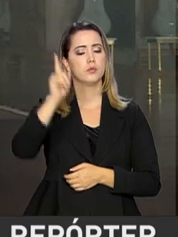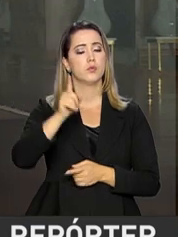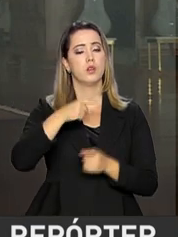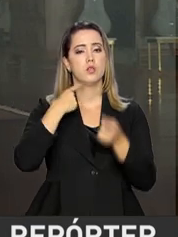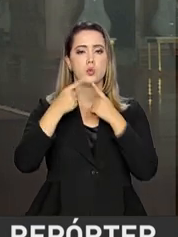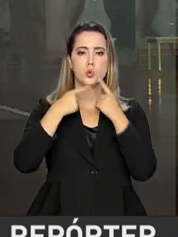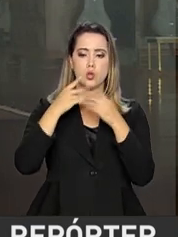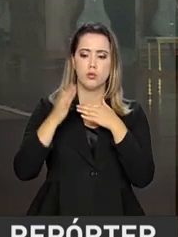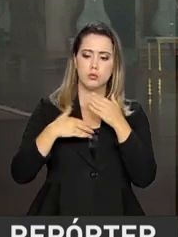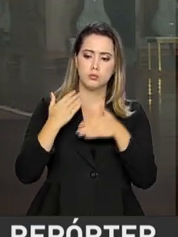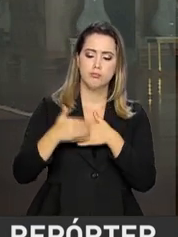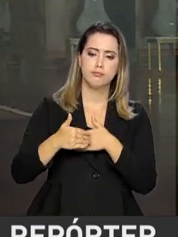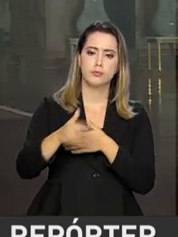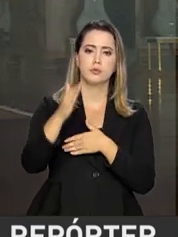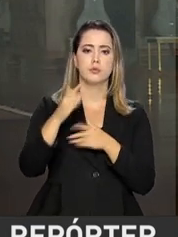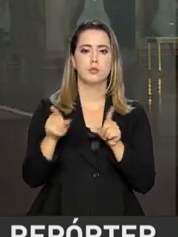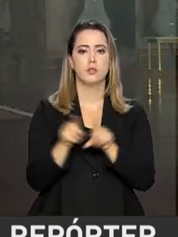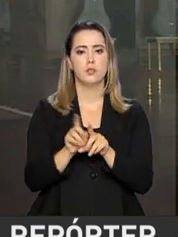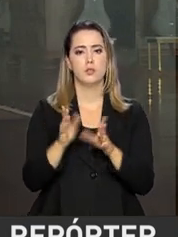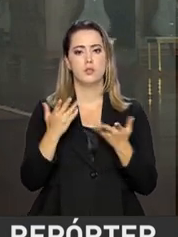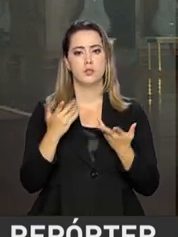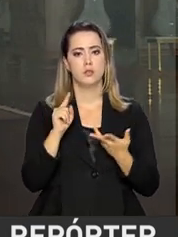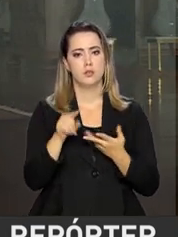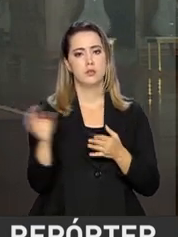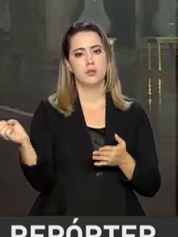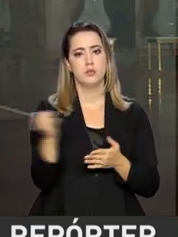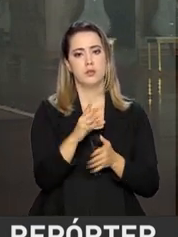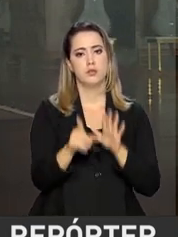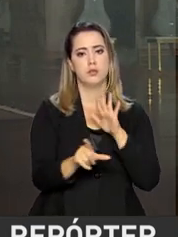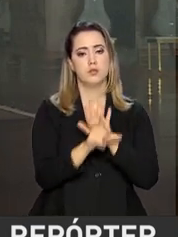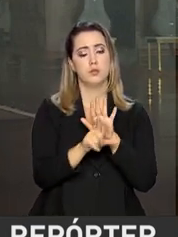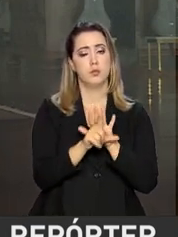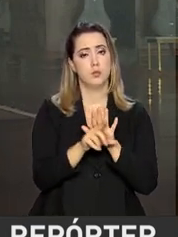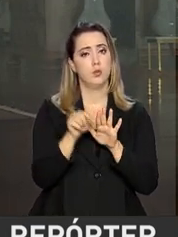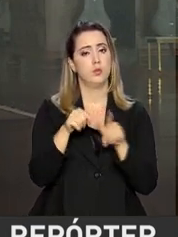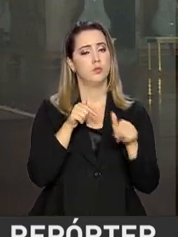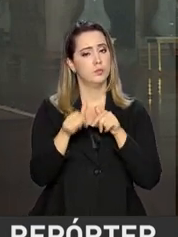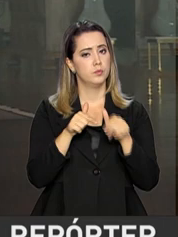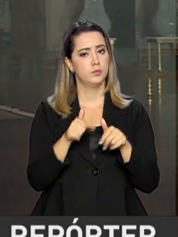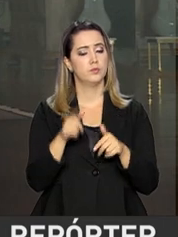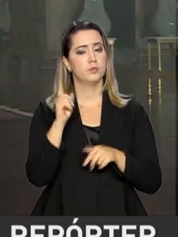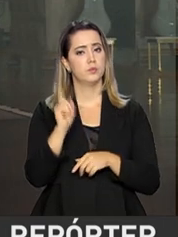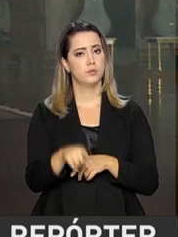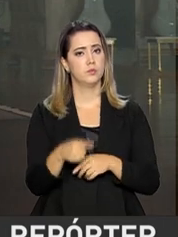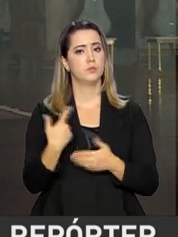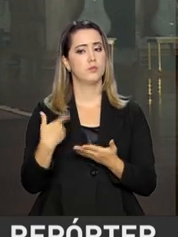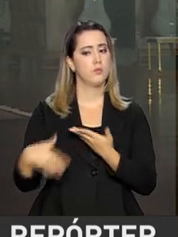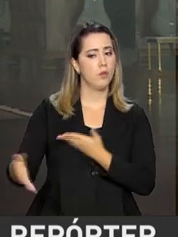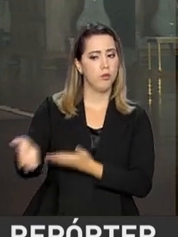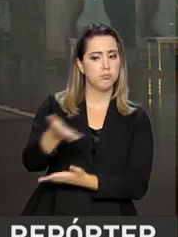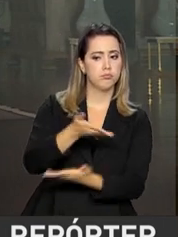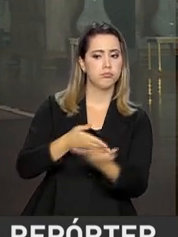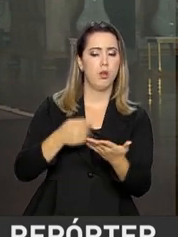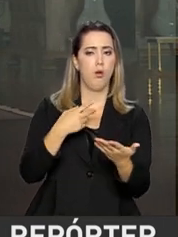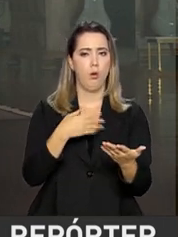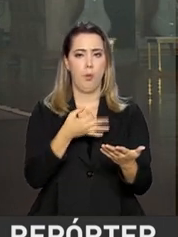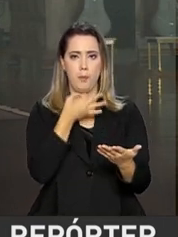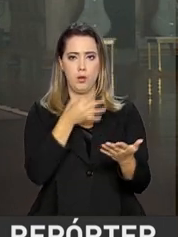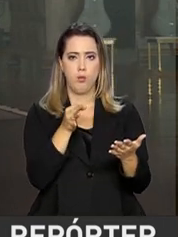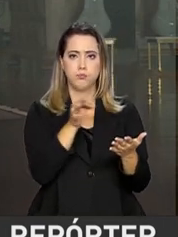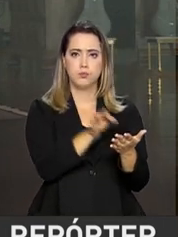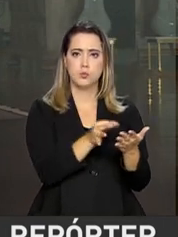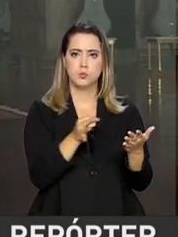diálogo permanente e amplo. A modernização da legislação trabalhista recepcionou algumas